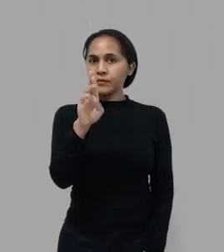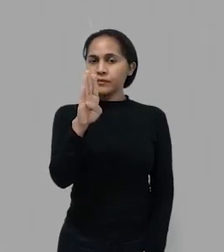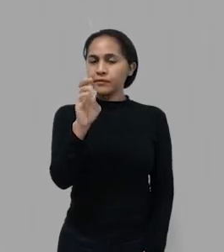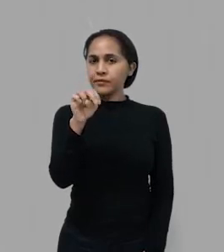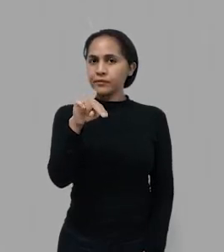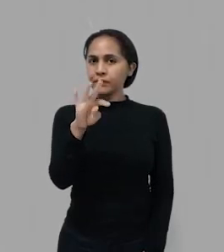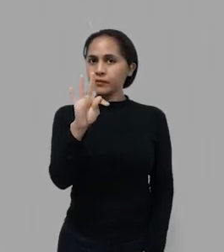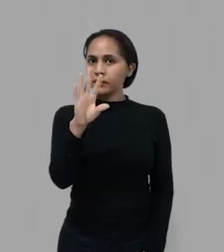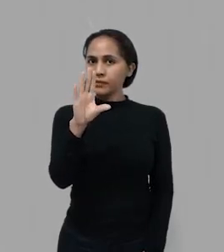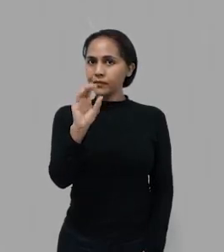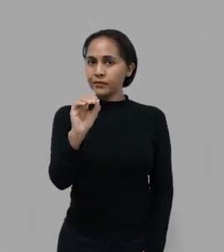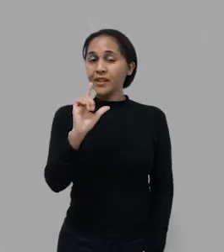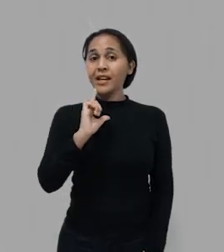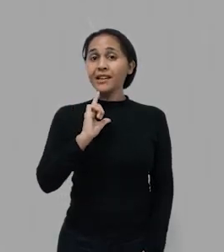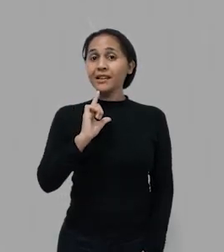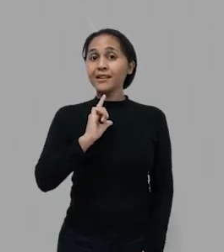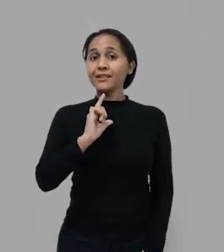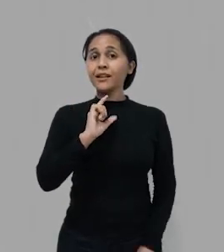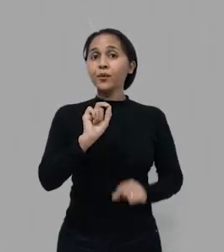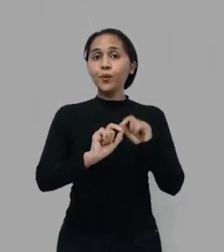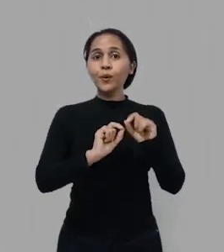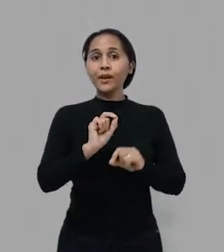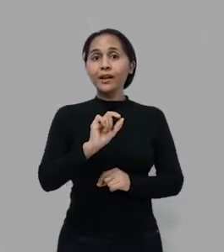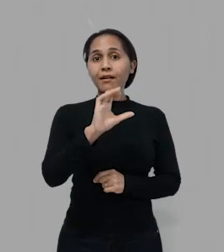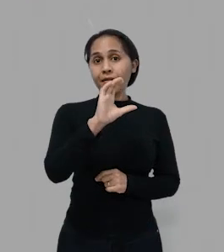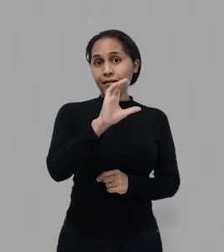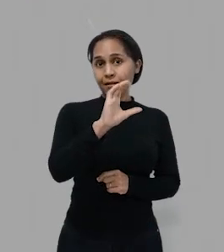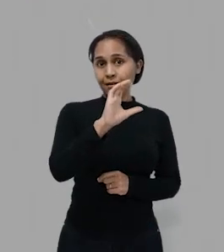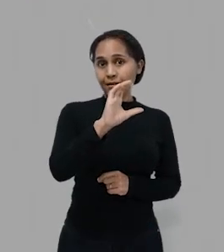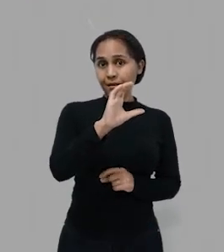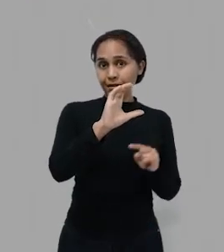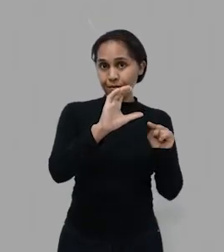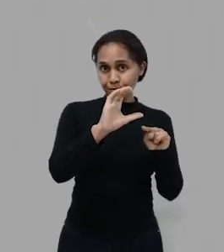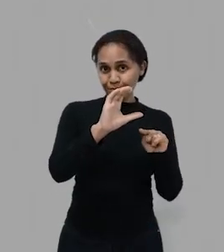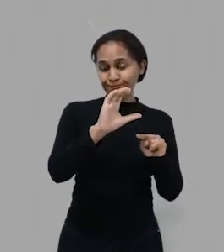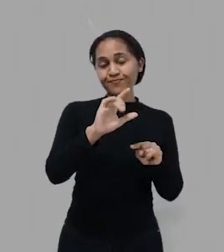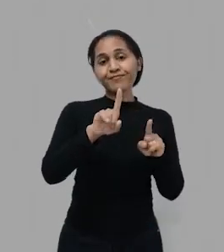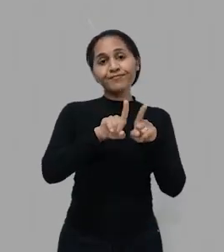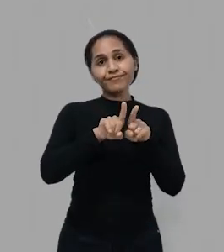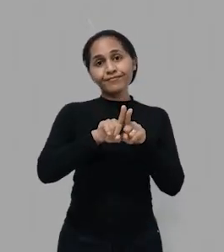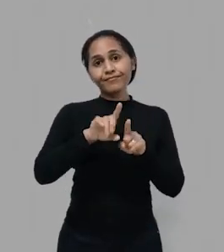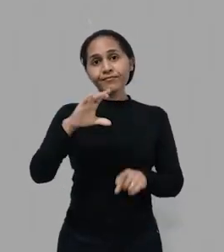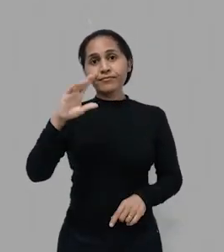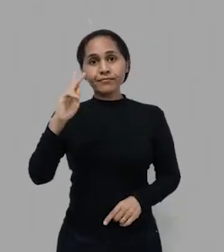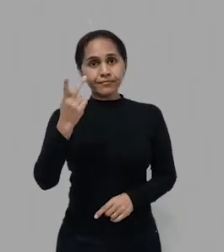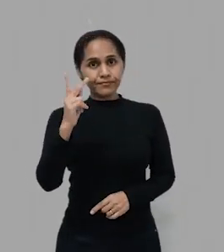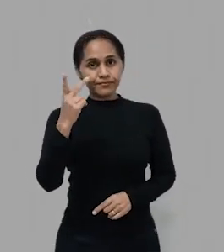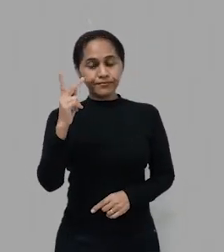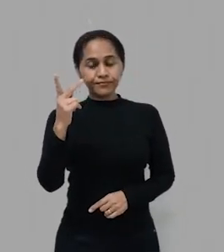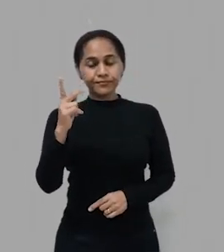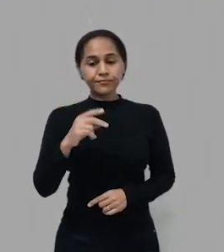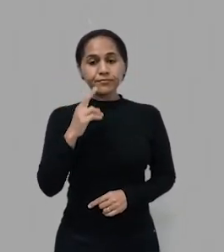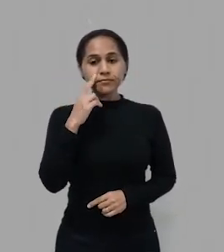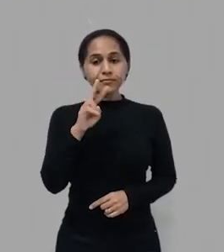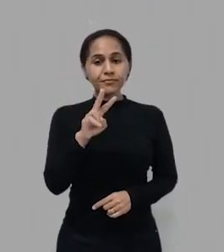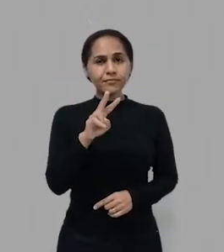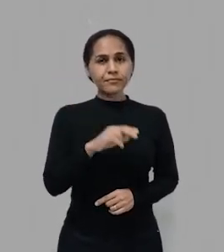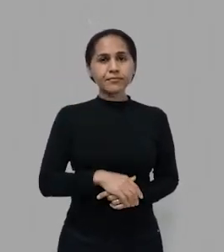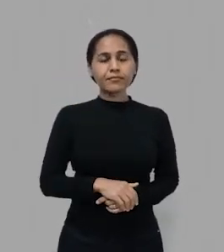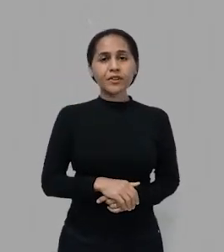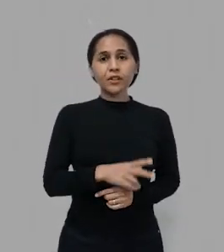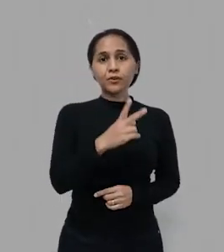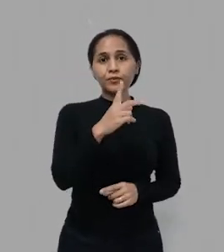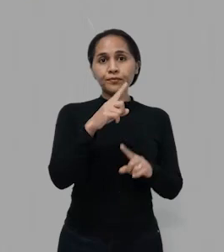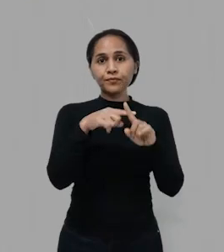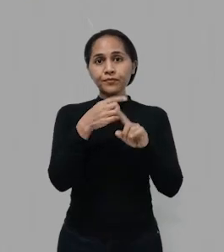os compostos que apresentam apenas carbono e hidrogênio, ok? Só que 2 vezes 6,